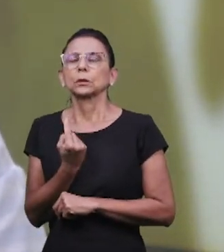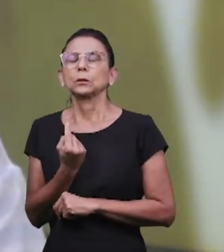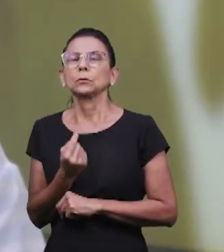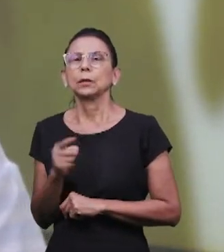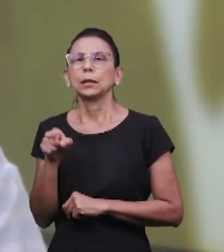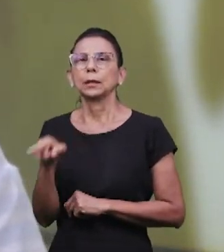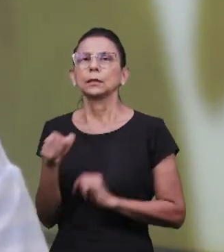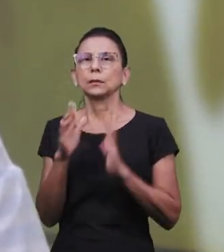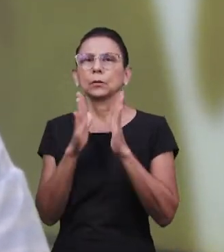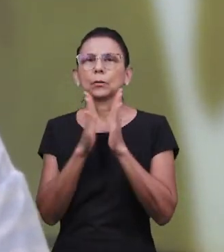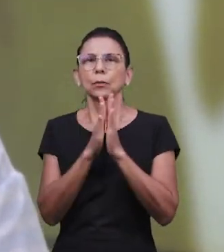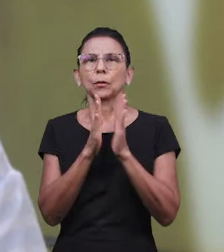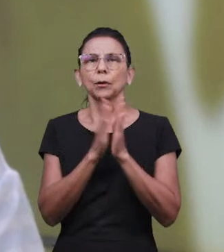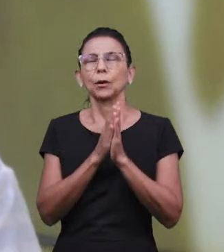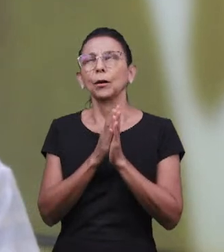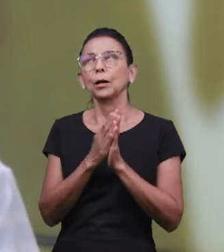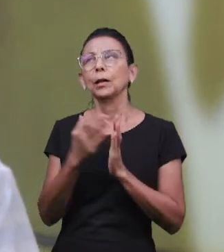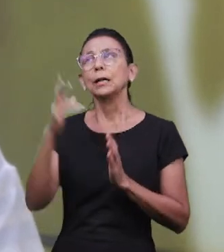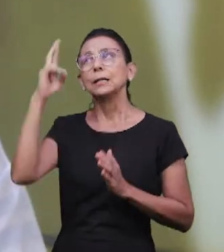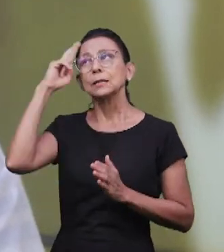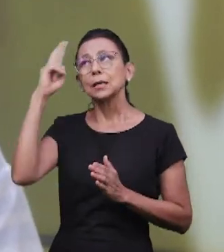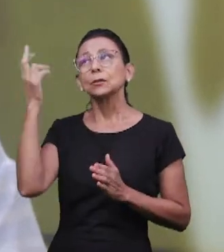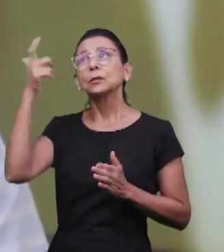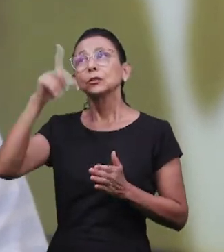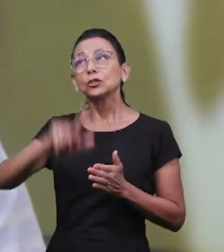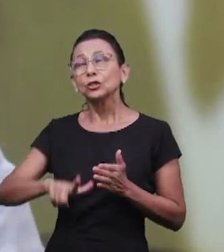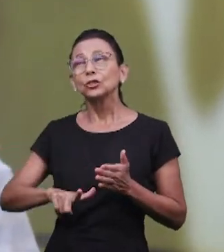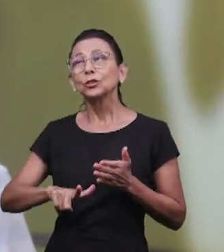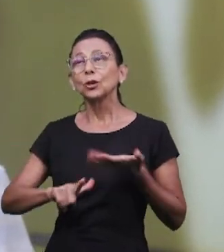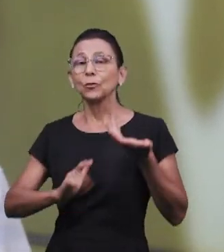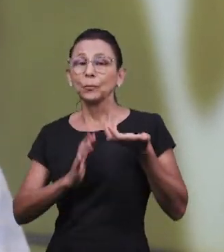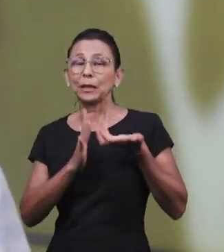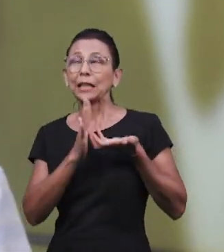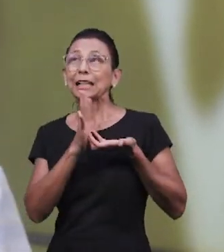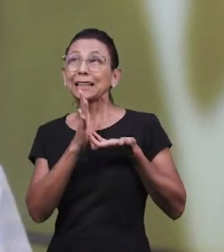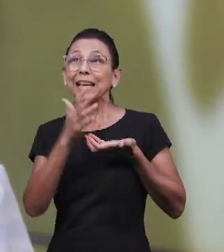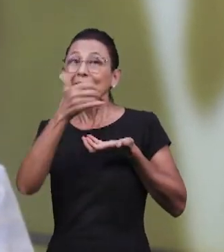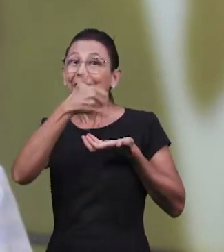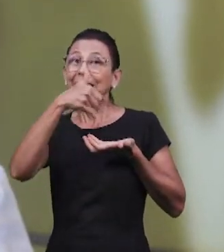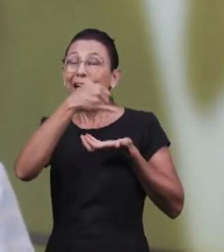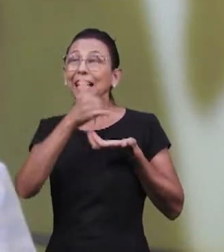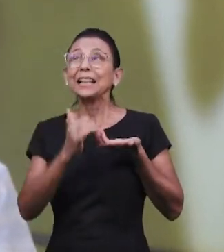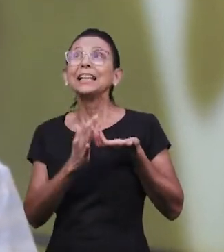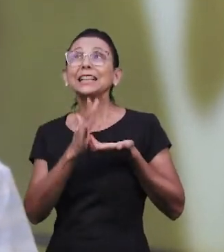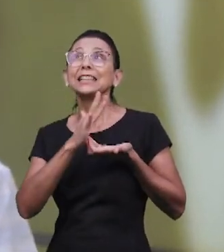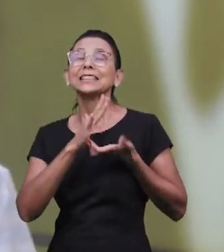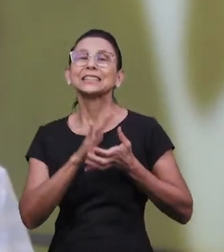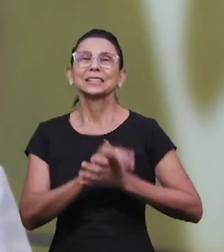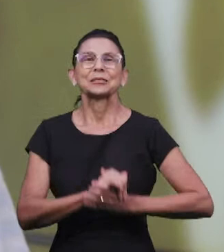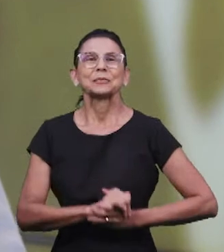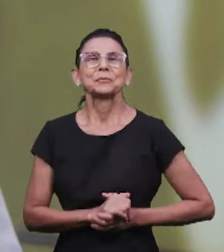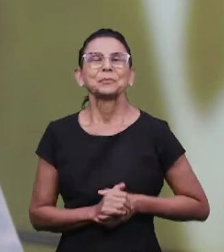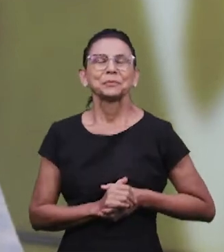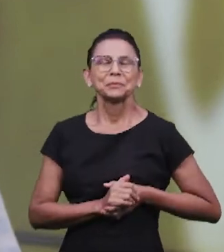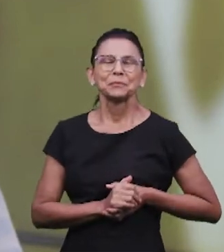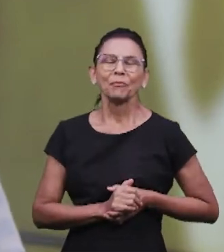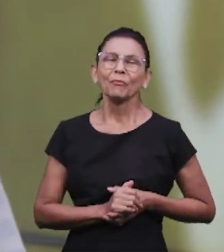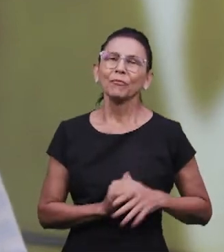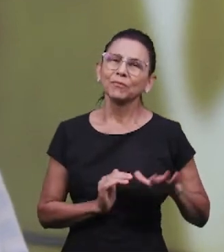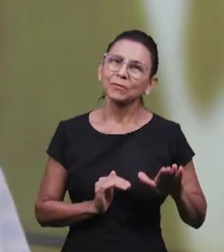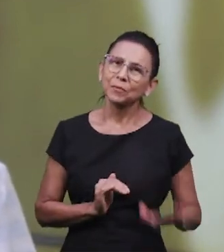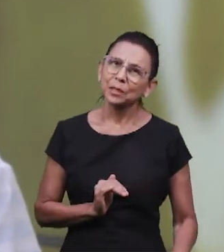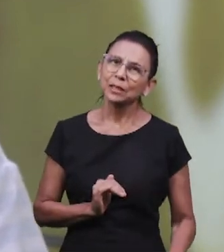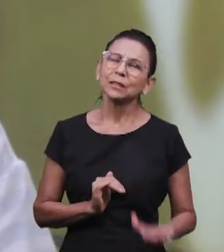ora. E nisso, na oração dele, ele pede pro Senhor encher a candeia dele novamente. E ele fala, mamãe, eu não vou mais fazer porque eu não quero minha